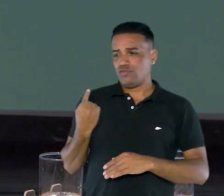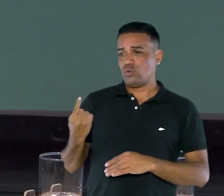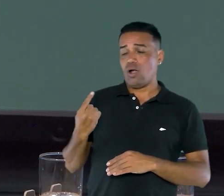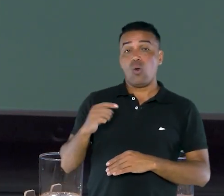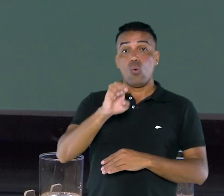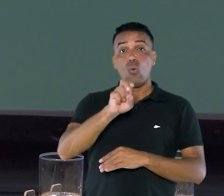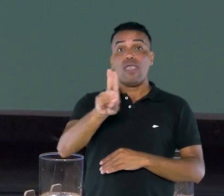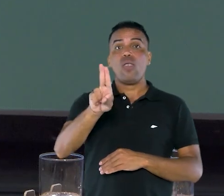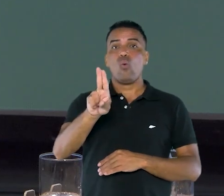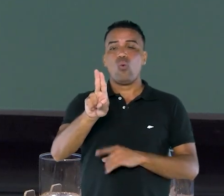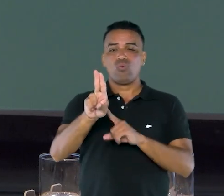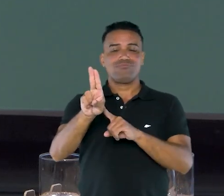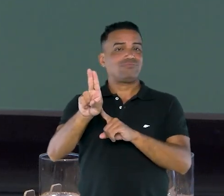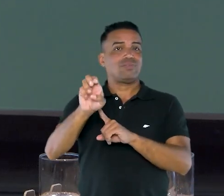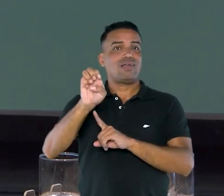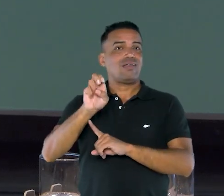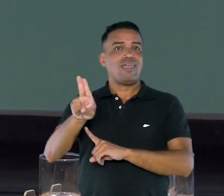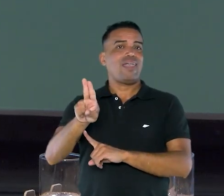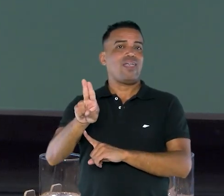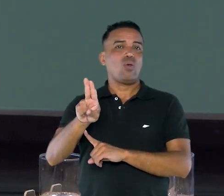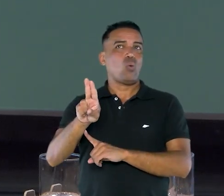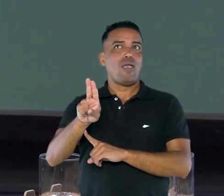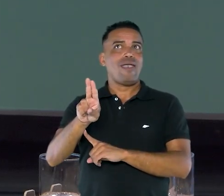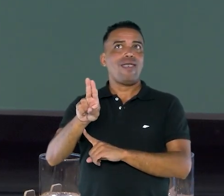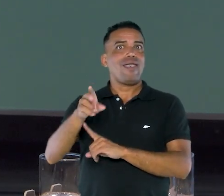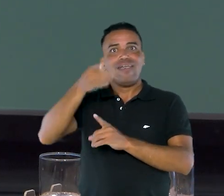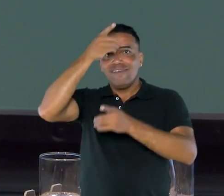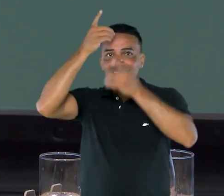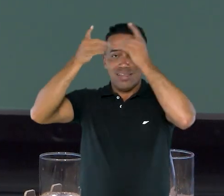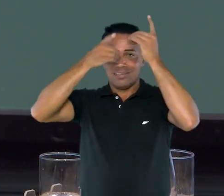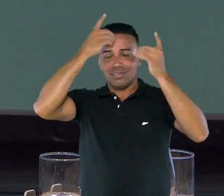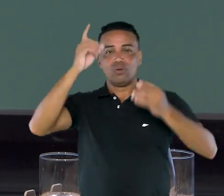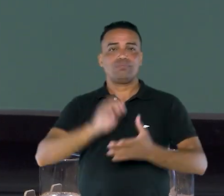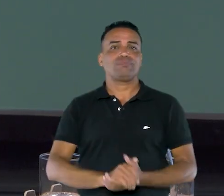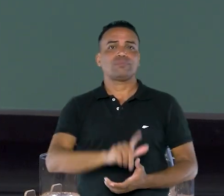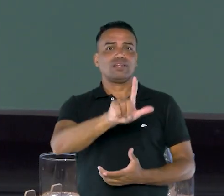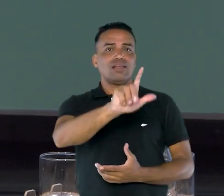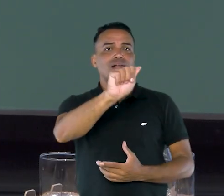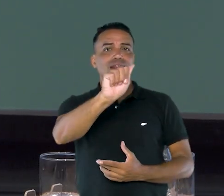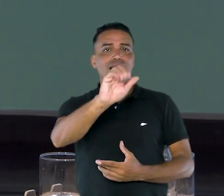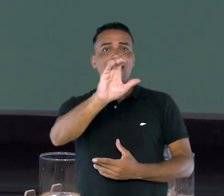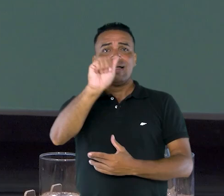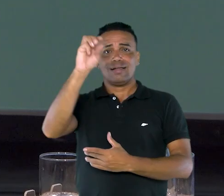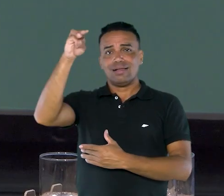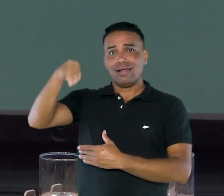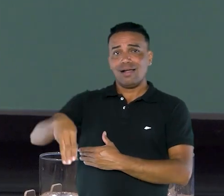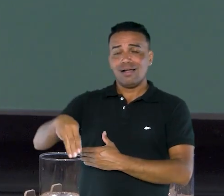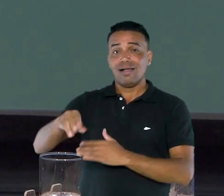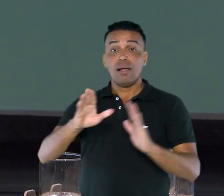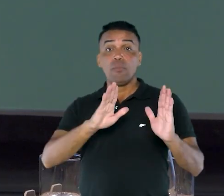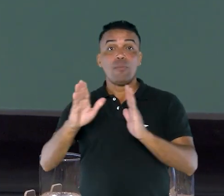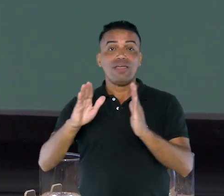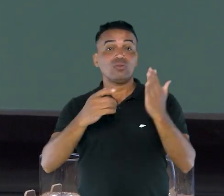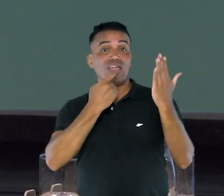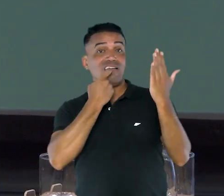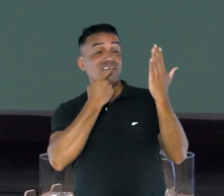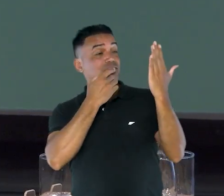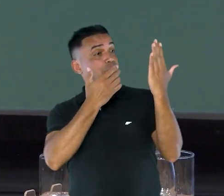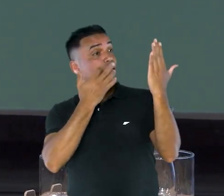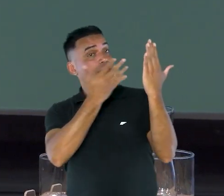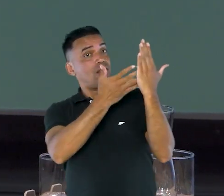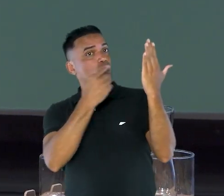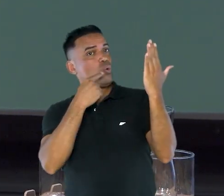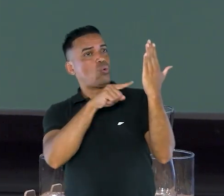primeira coisa é que o eu é uma ficção. O Lacan vai usar a imagem do estádio do espelho, a fase